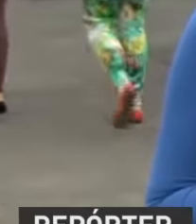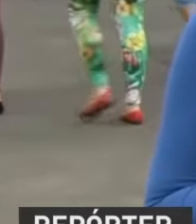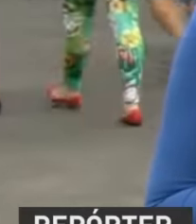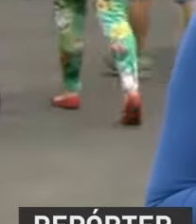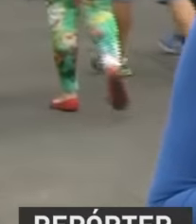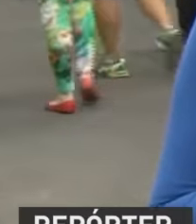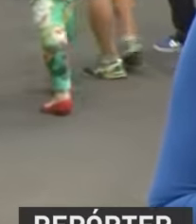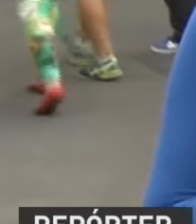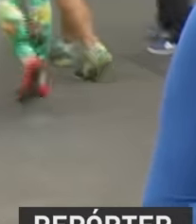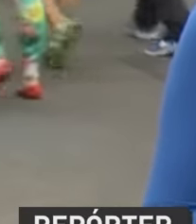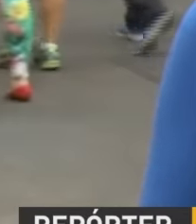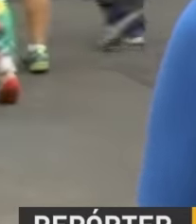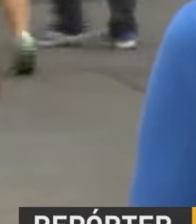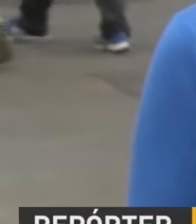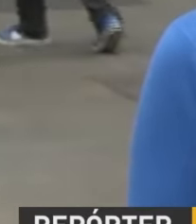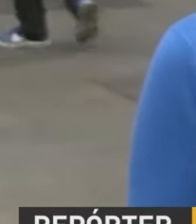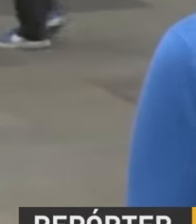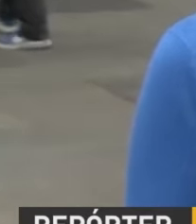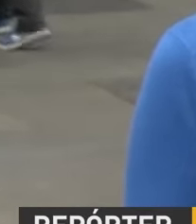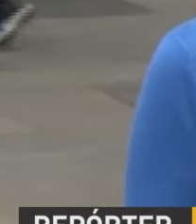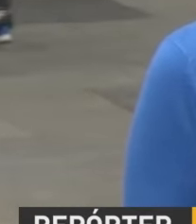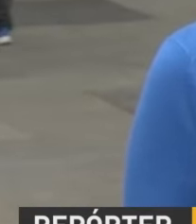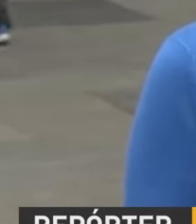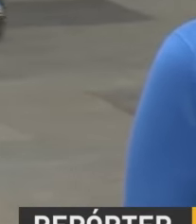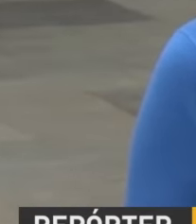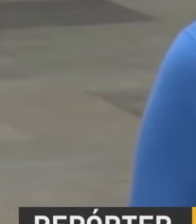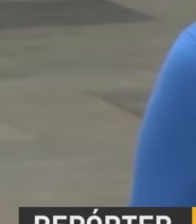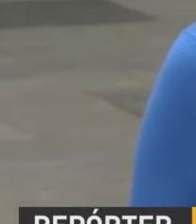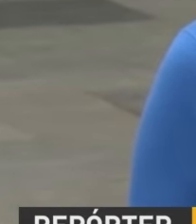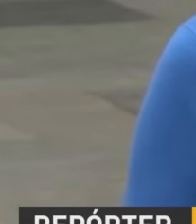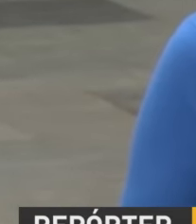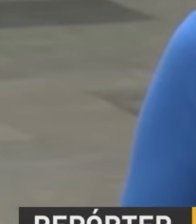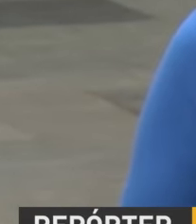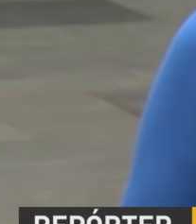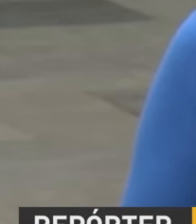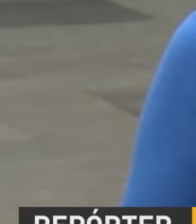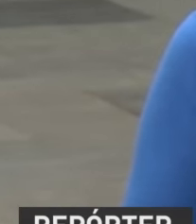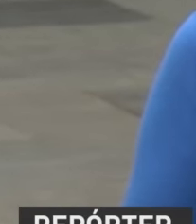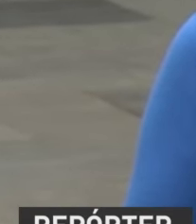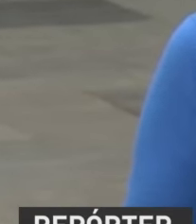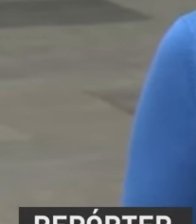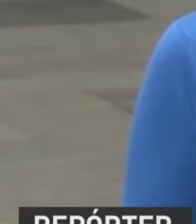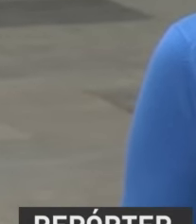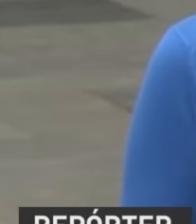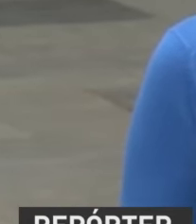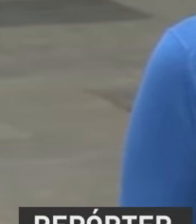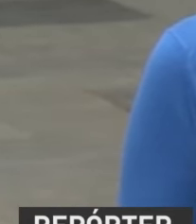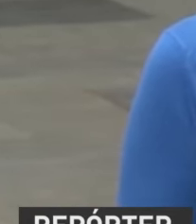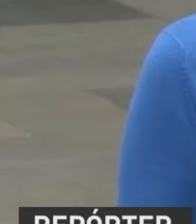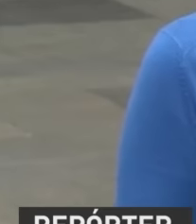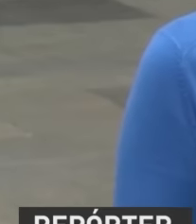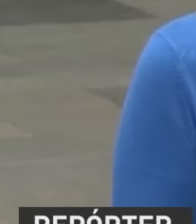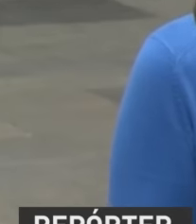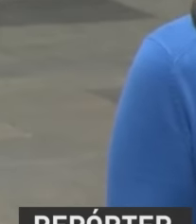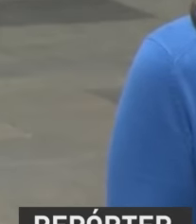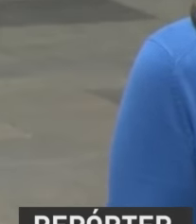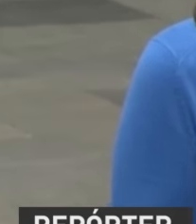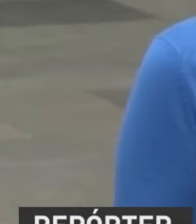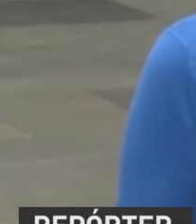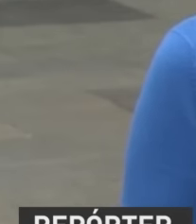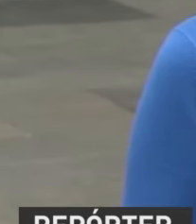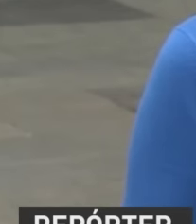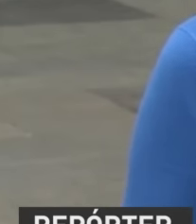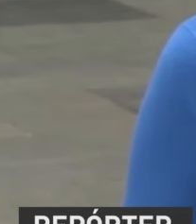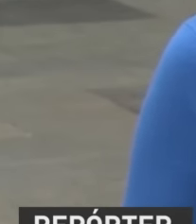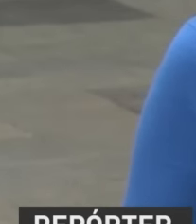Nós resolvemos testar o aplicativo Turismo Acessível. Entre os vários lugares avaliados aqui no Rio de Janeiro, está o Centro de Tradições